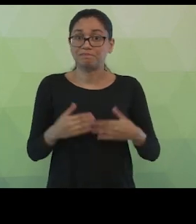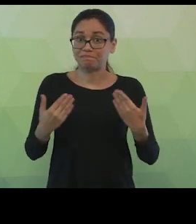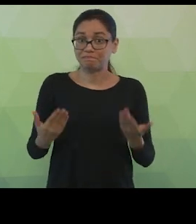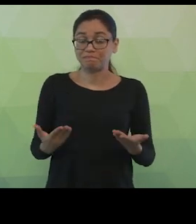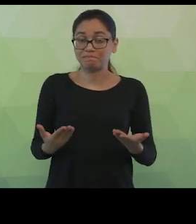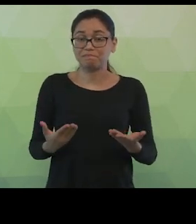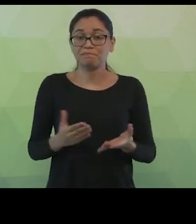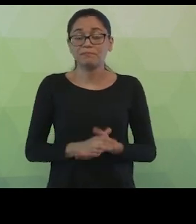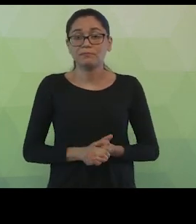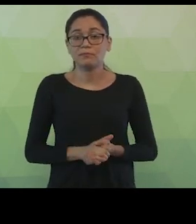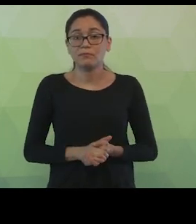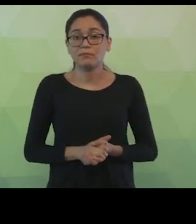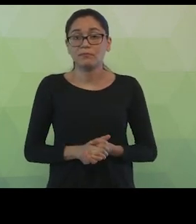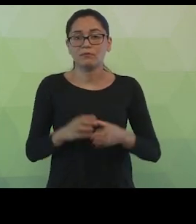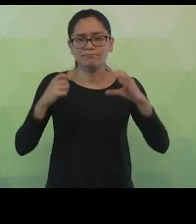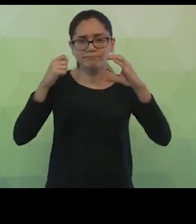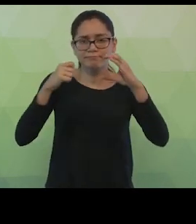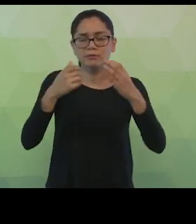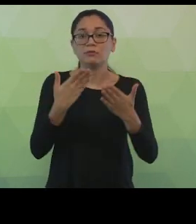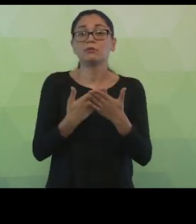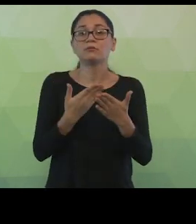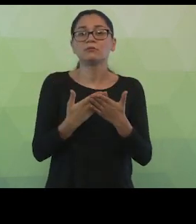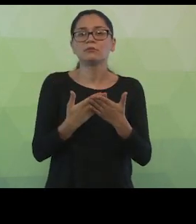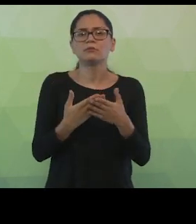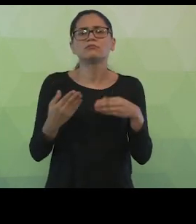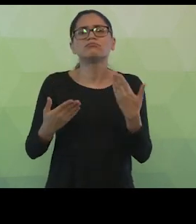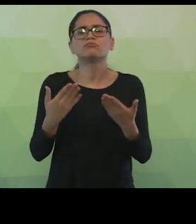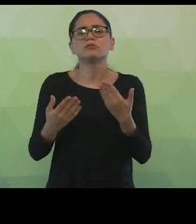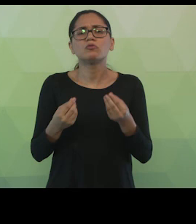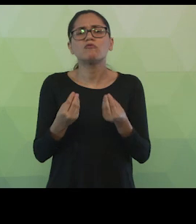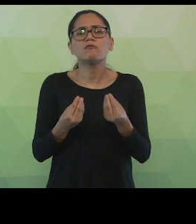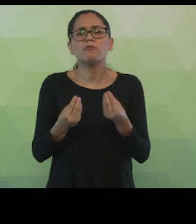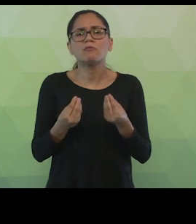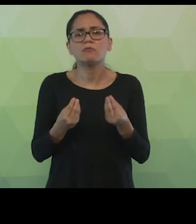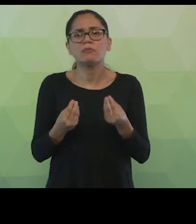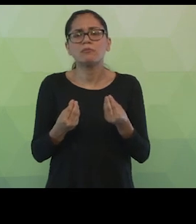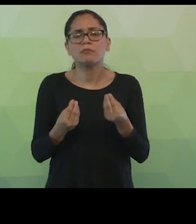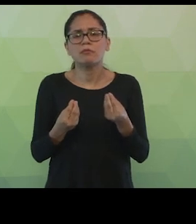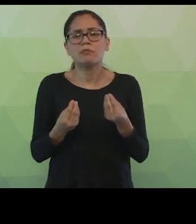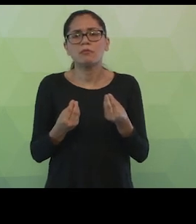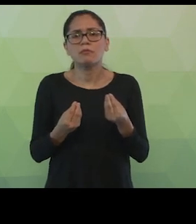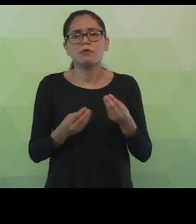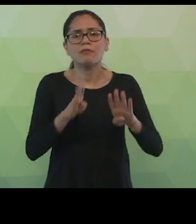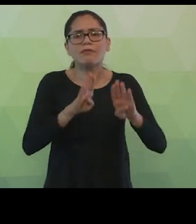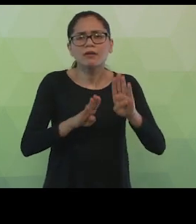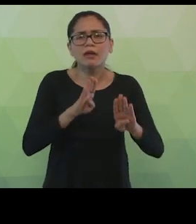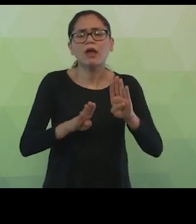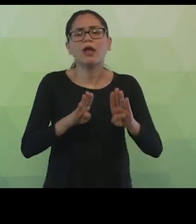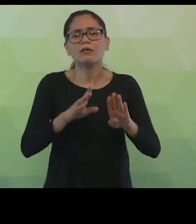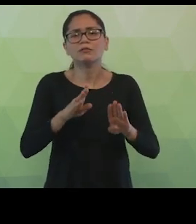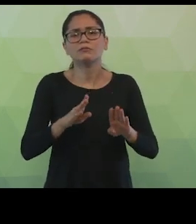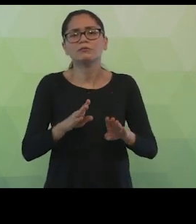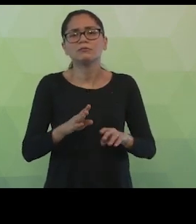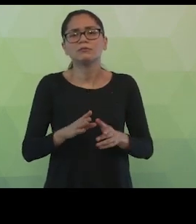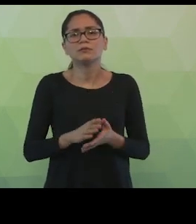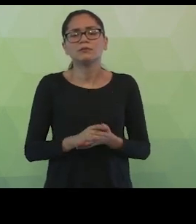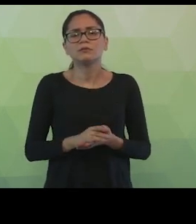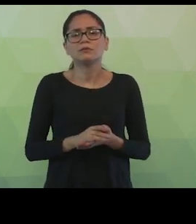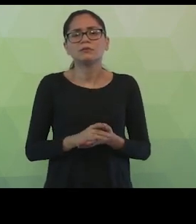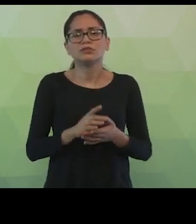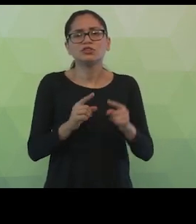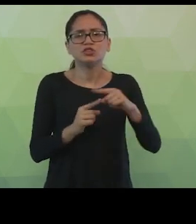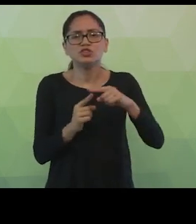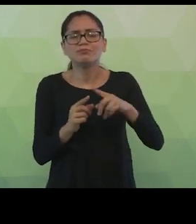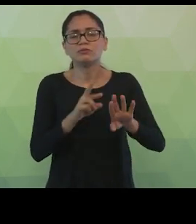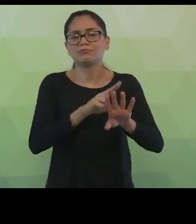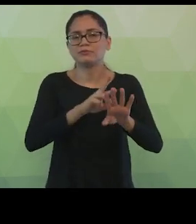Então, pessoal, nesta videoaula, vimos como declarar variáveis, alguns tipos de variáveis, a síntese